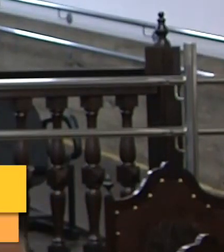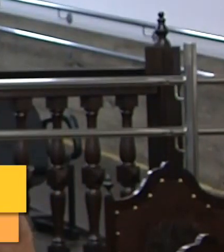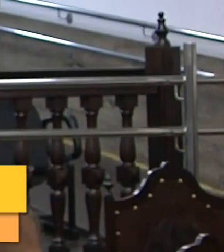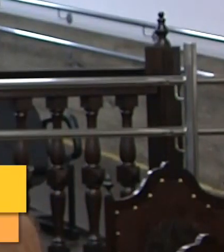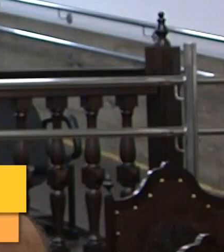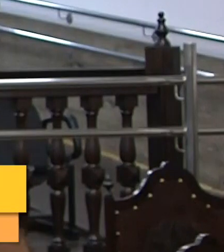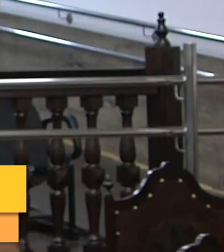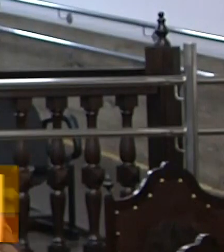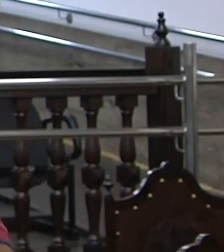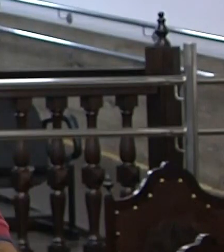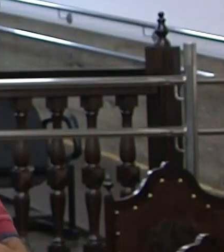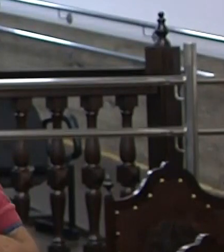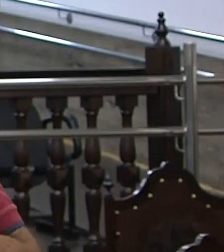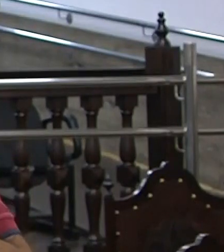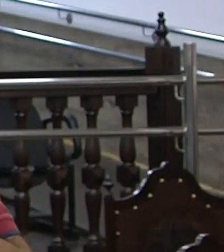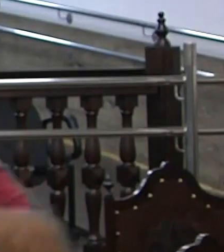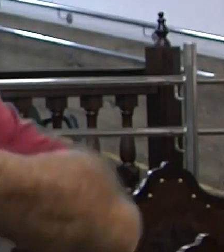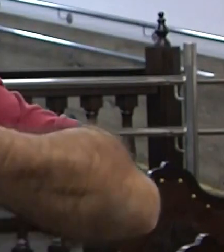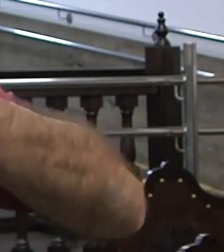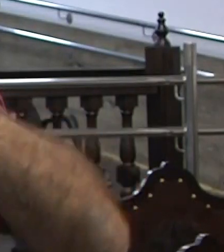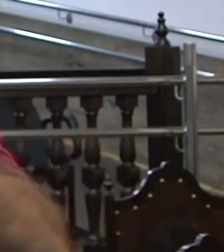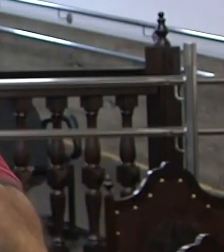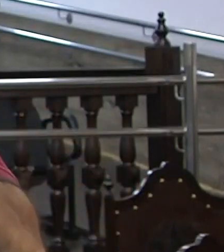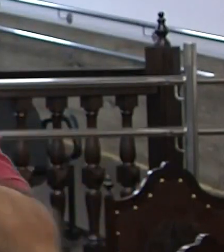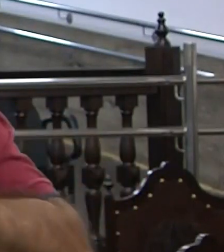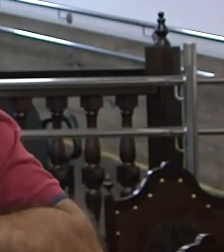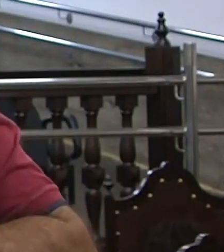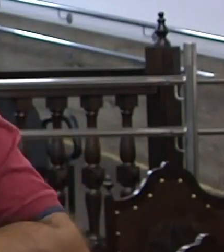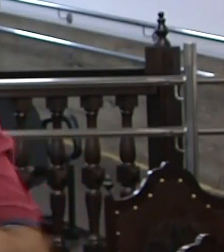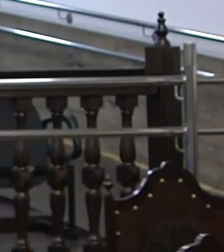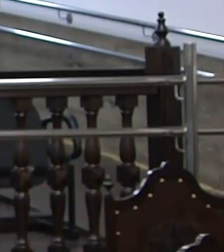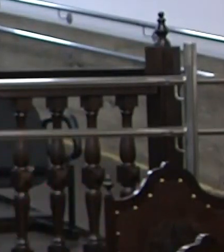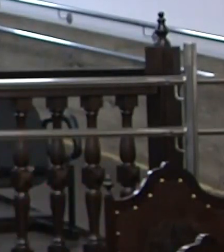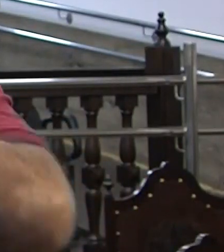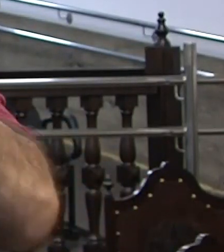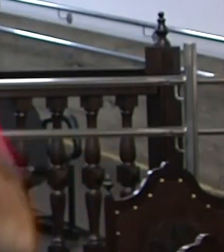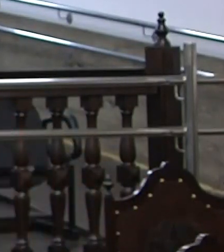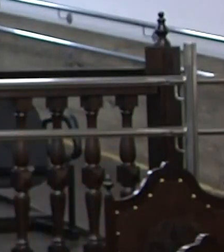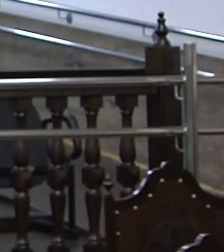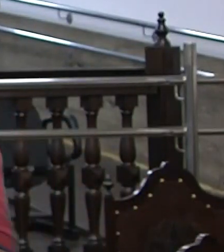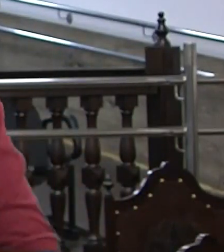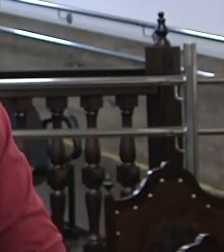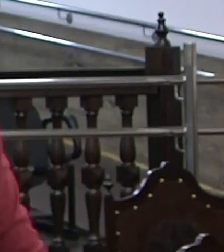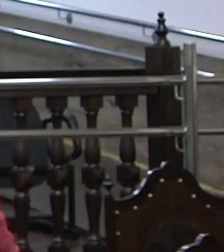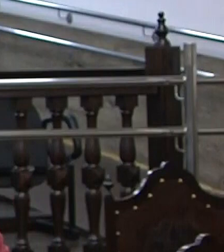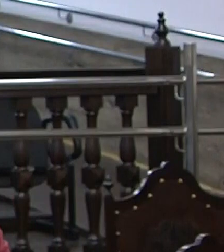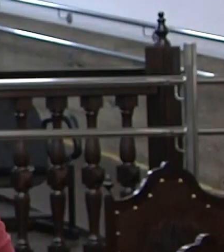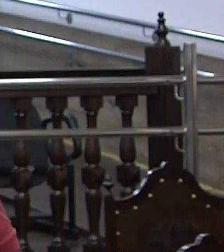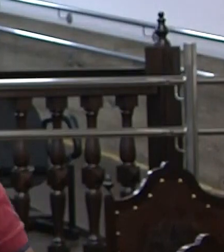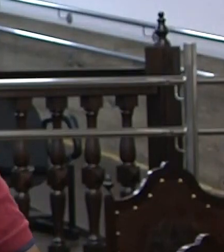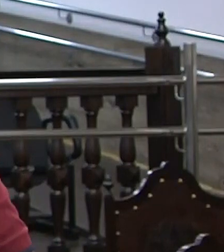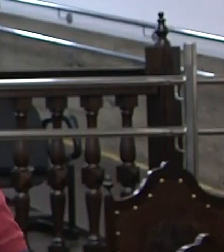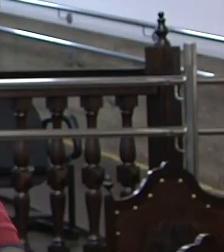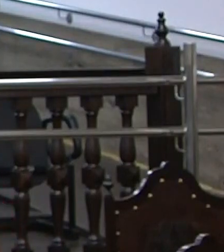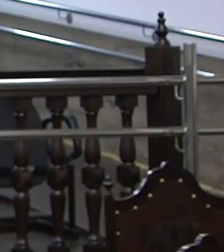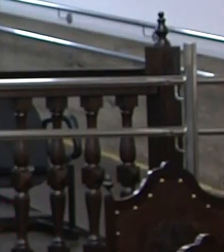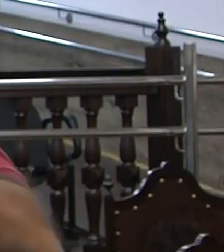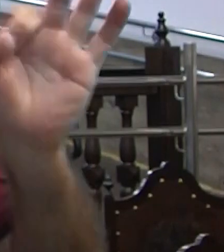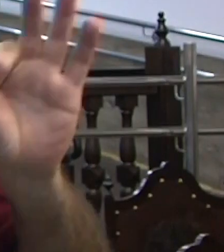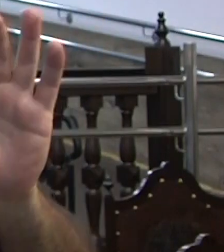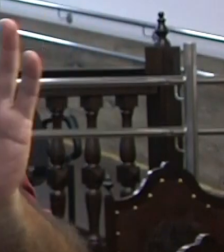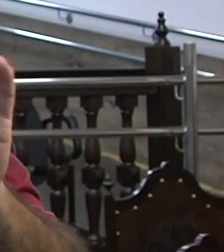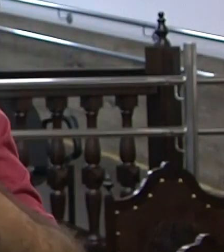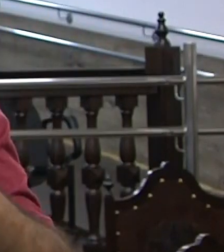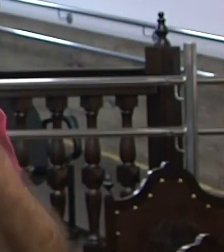assunto, tem que ser conversado nesse espaço, nesse poder legislativo, não somente surdos cegos, surdos, pessoas com deficiência. A gente tem que pensar em